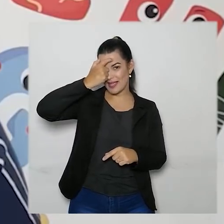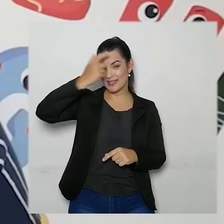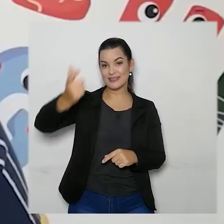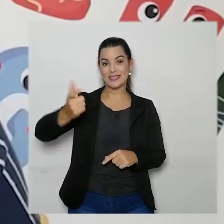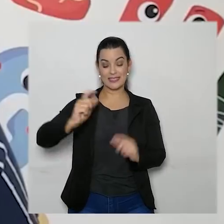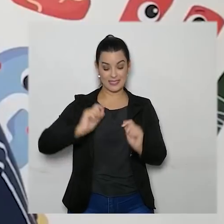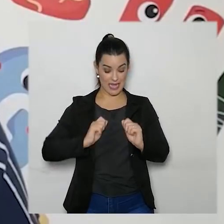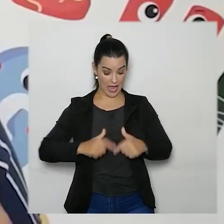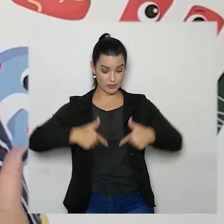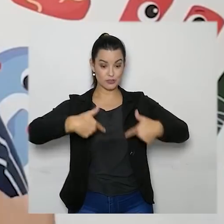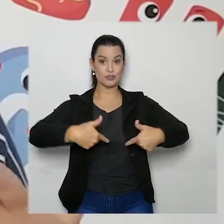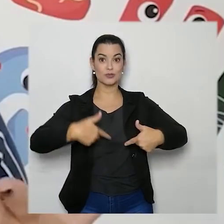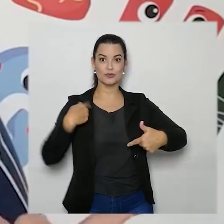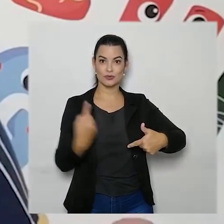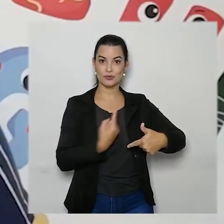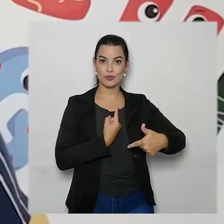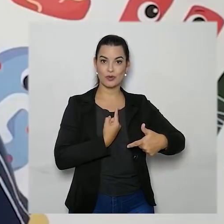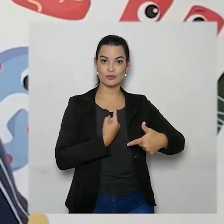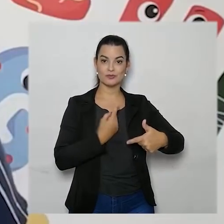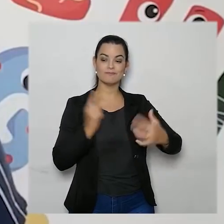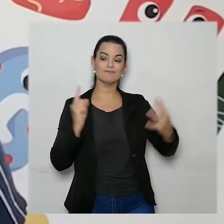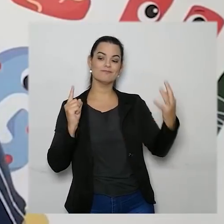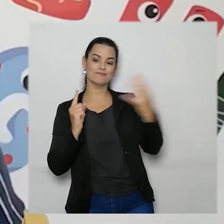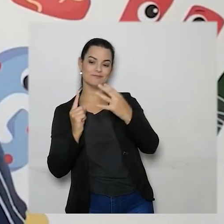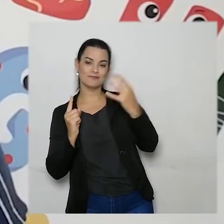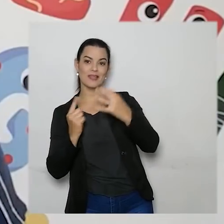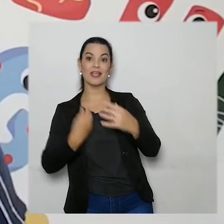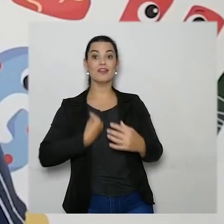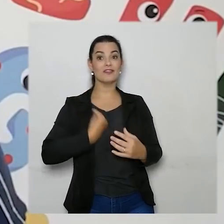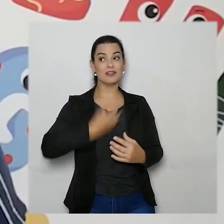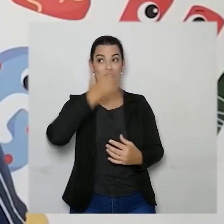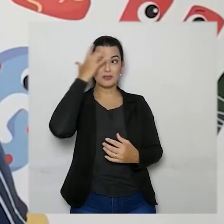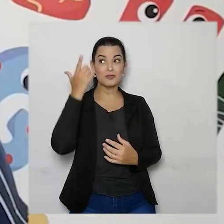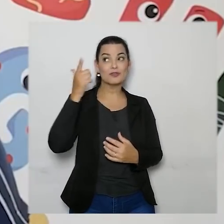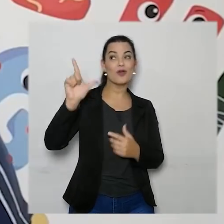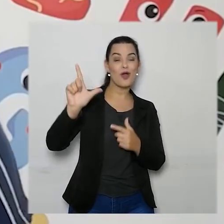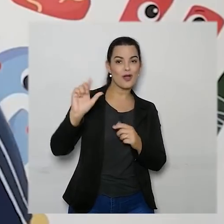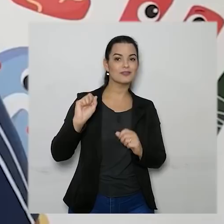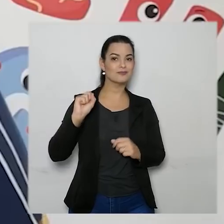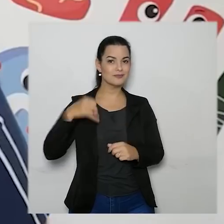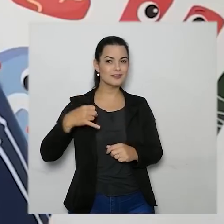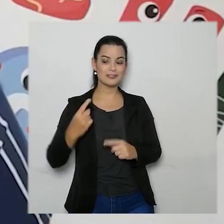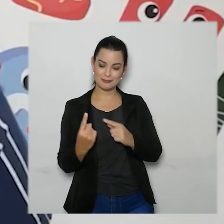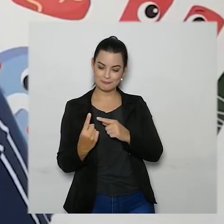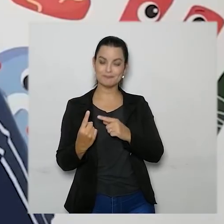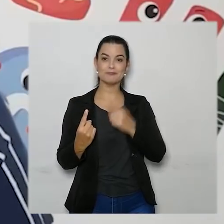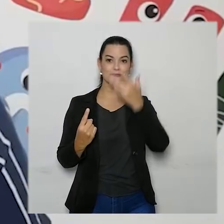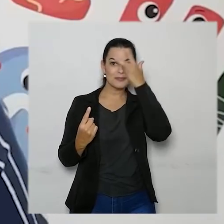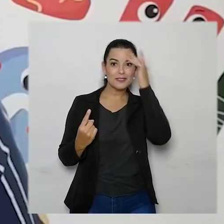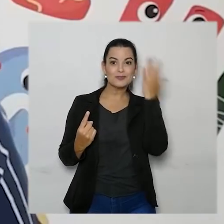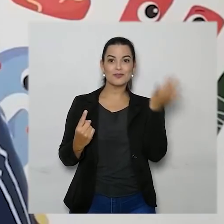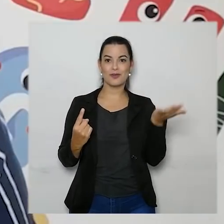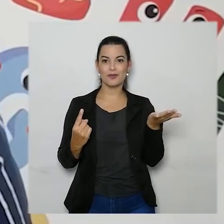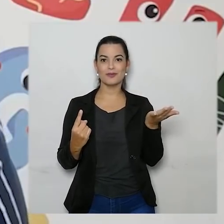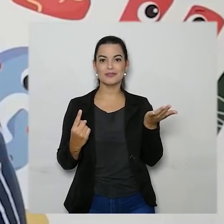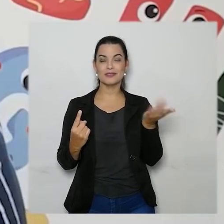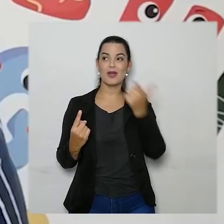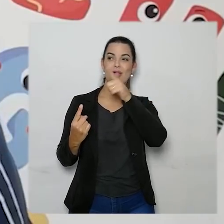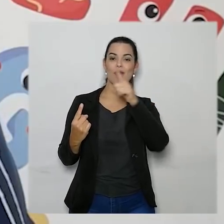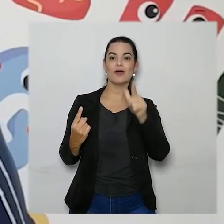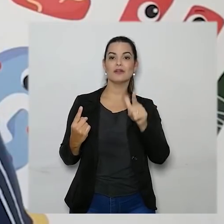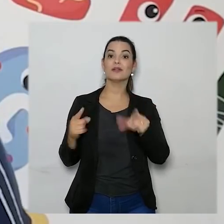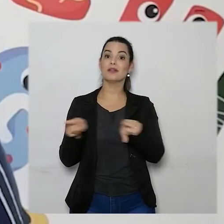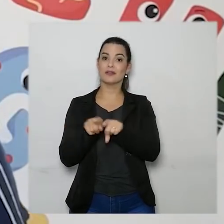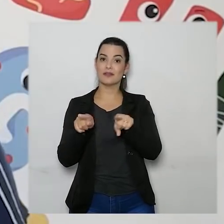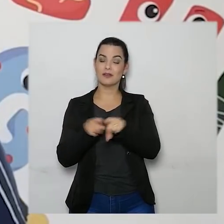nossas atitudes, elas interferem na vida das outras pessoas interferem na minha caminhada